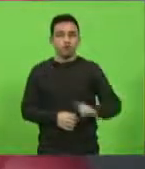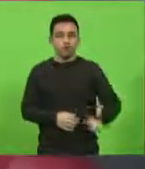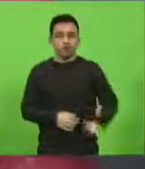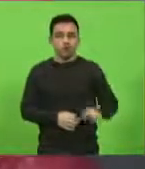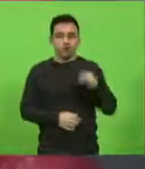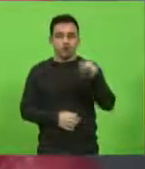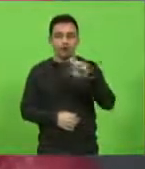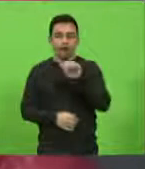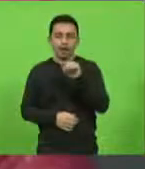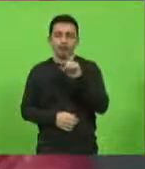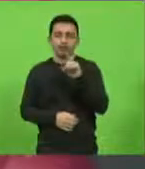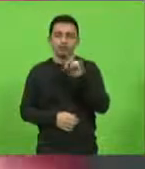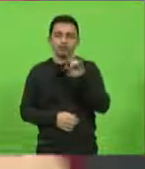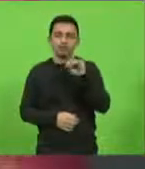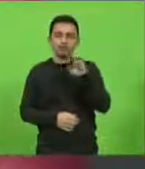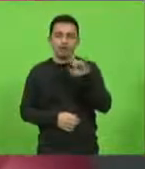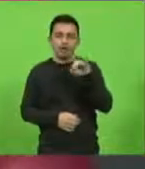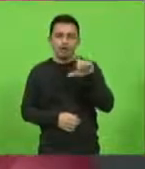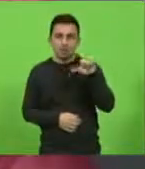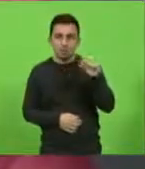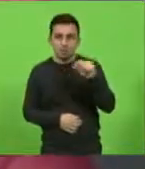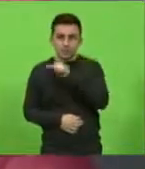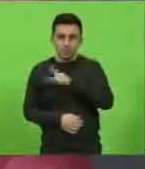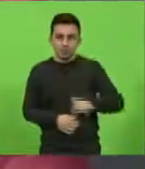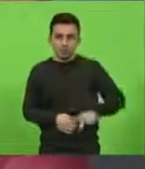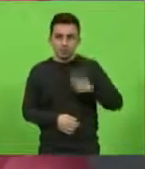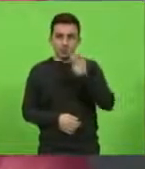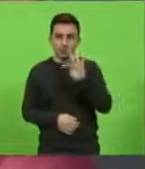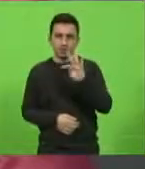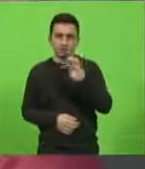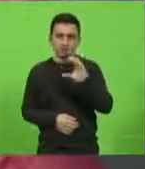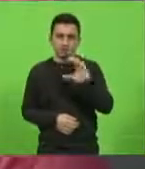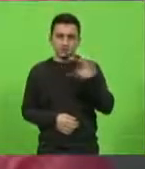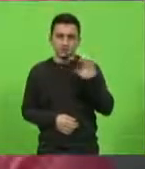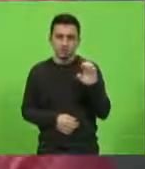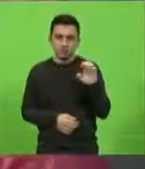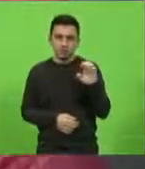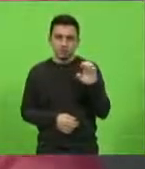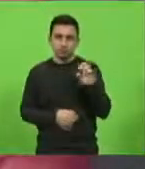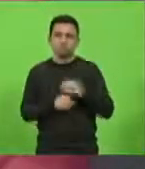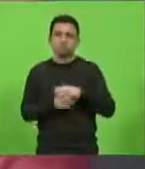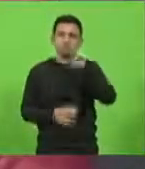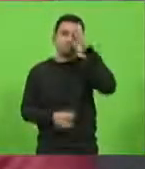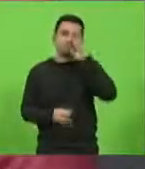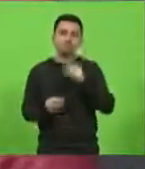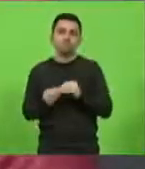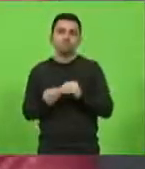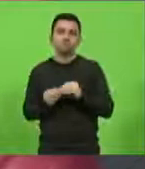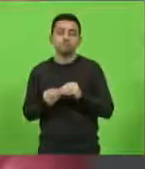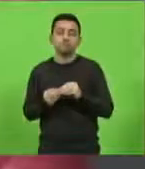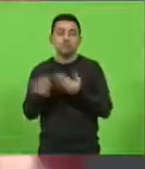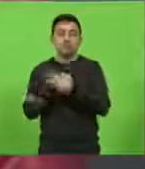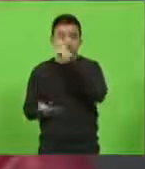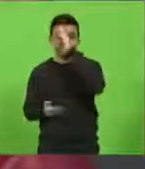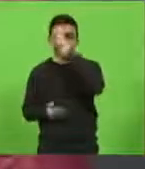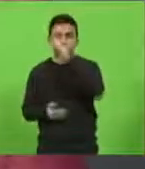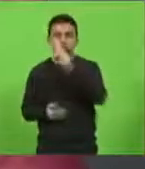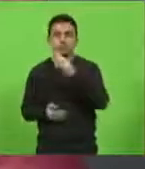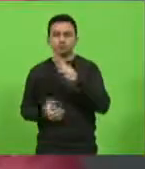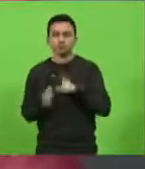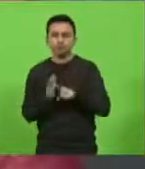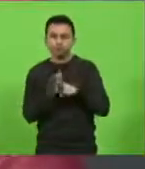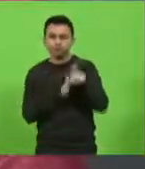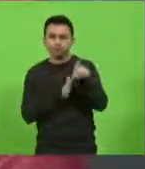Conde Célia de Moraes Ferreira Junior presidente do processo Santa Catarina em que se pode concluir de Carlos Moisés fez